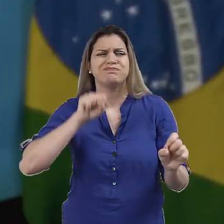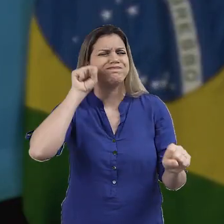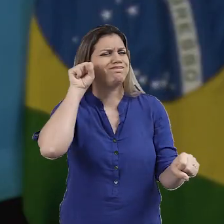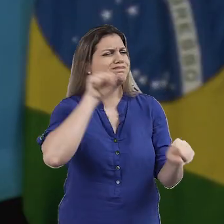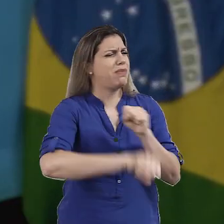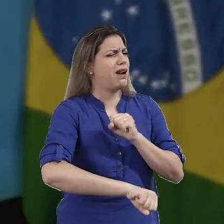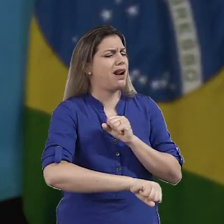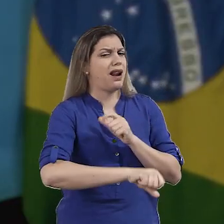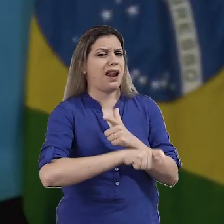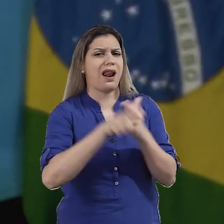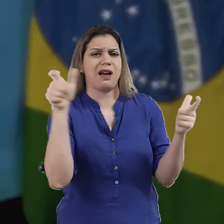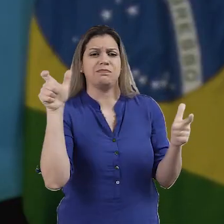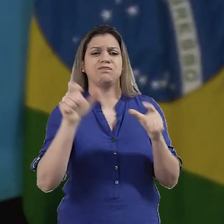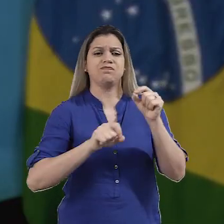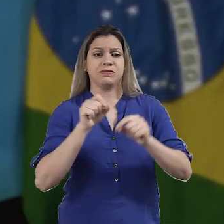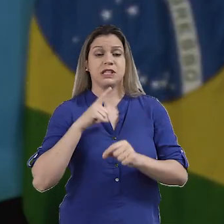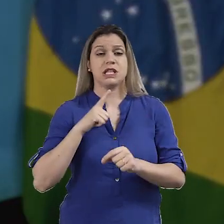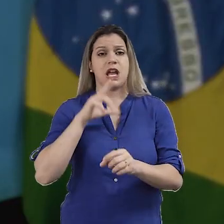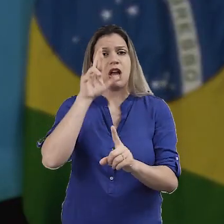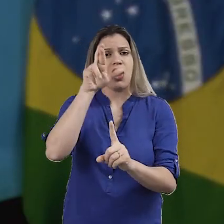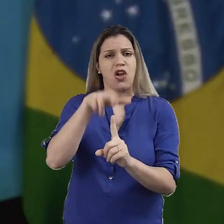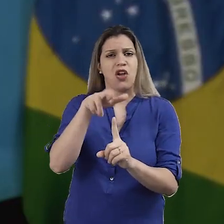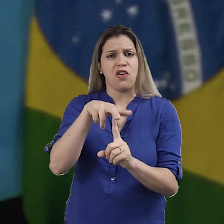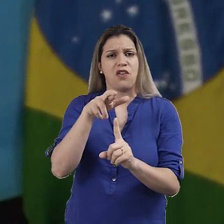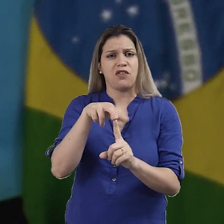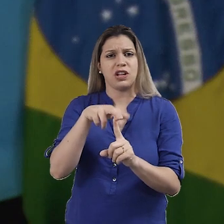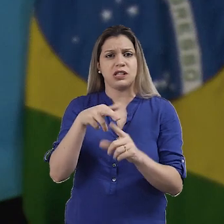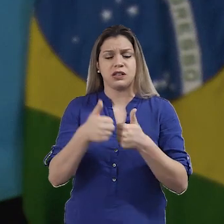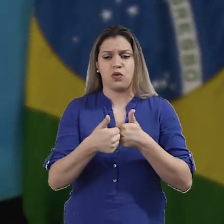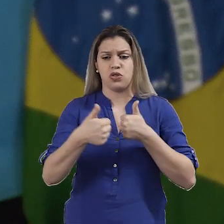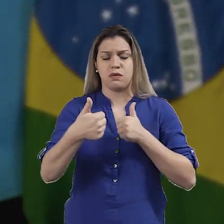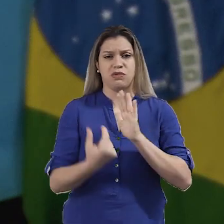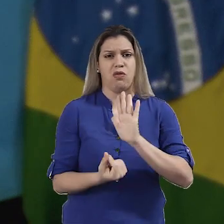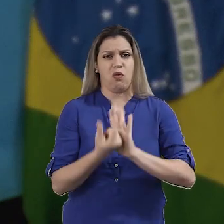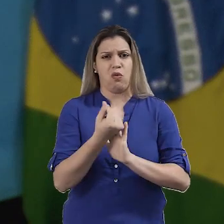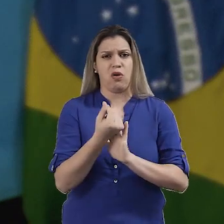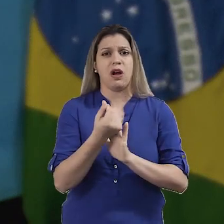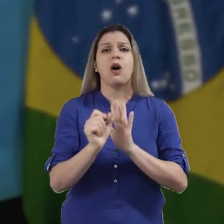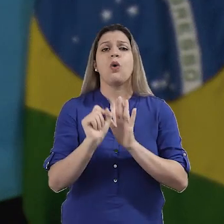imensos. Segundo o último referencial divulgado pelo Tribunal de Contas da União,